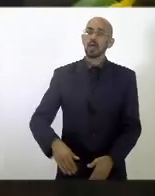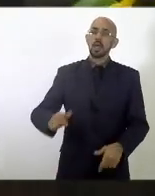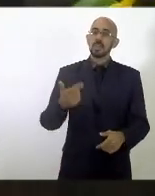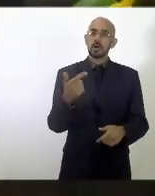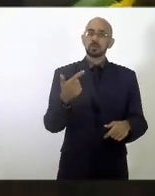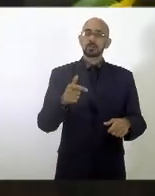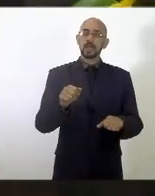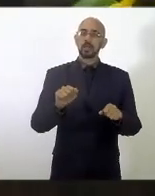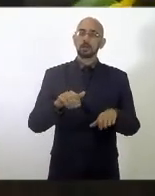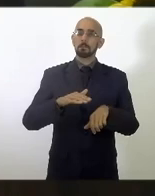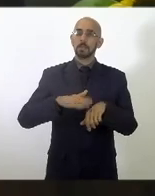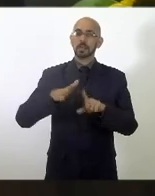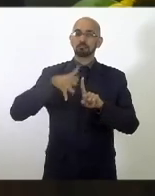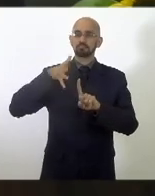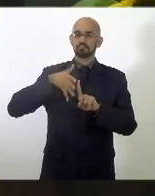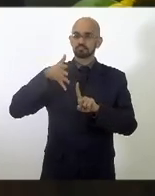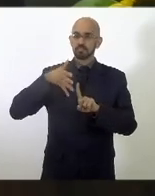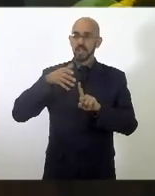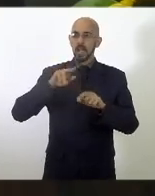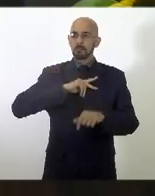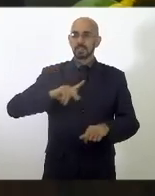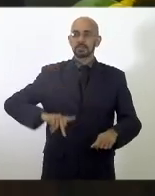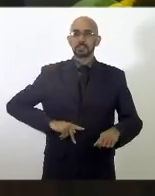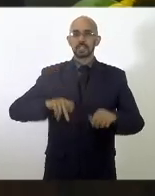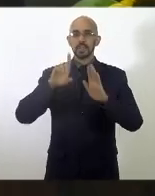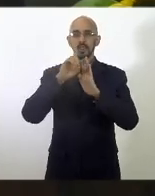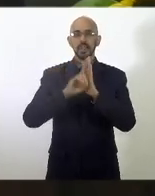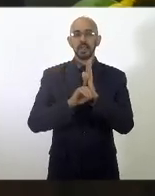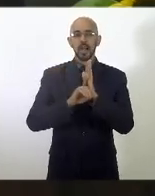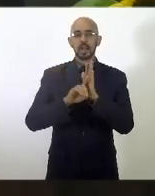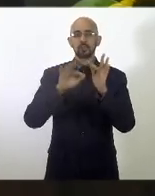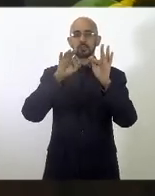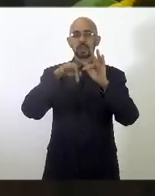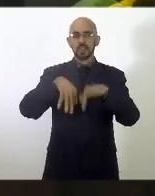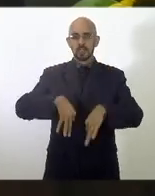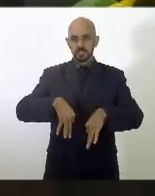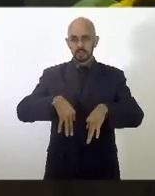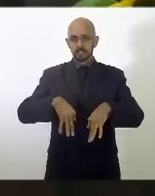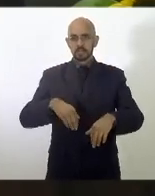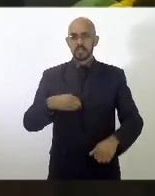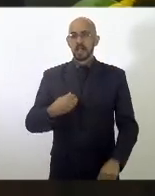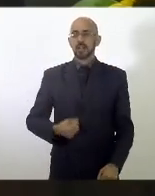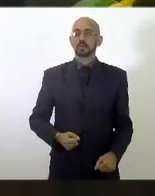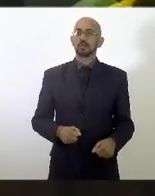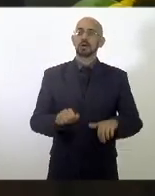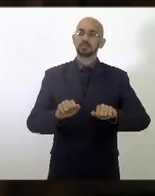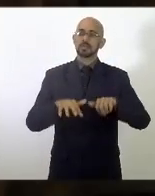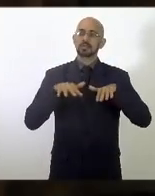oradores inscritos, a presidência declara encerrada a presente sessão.